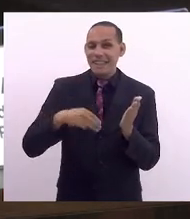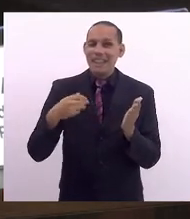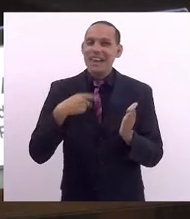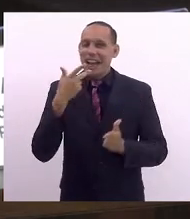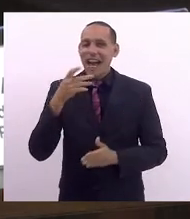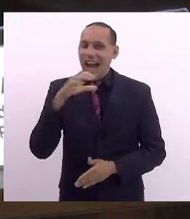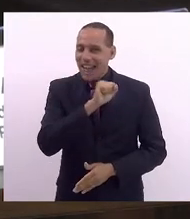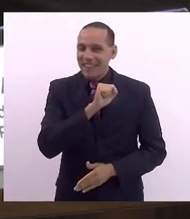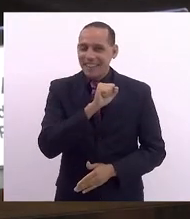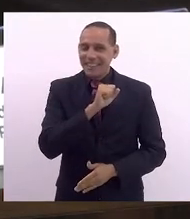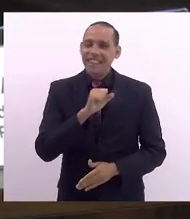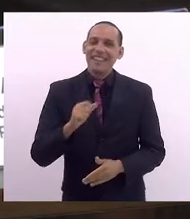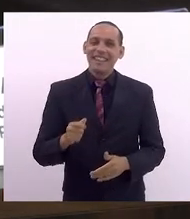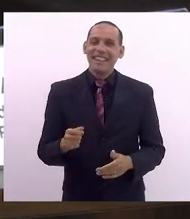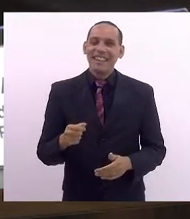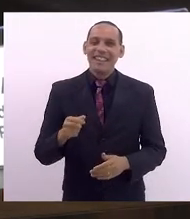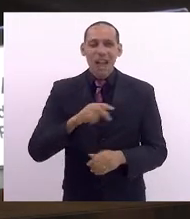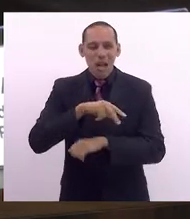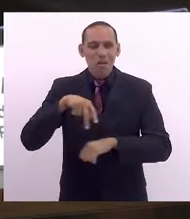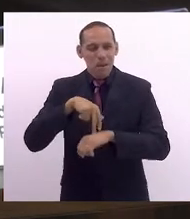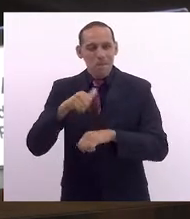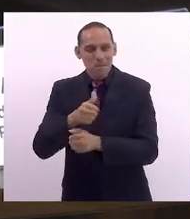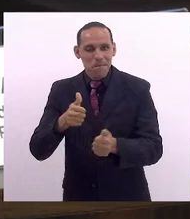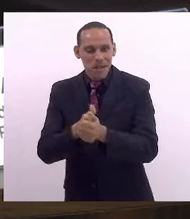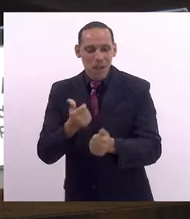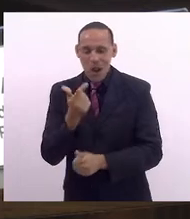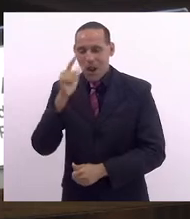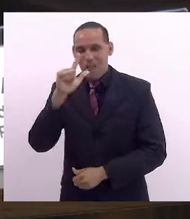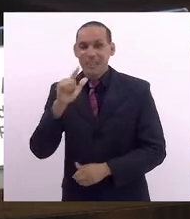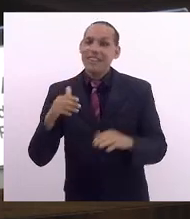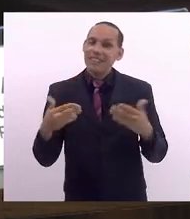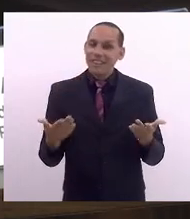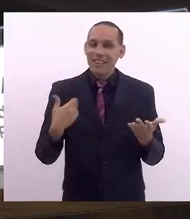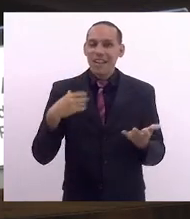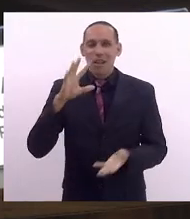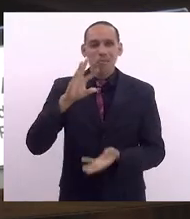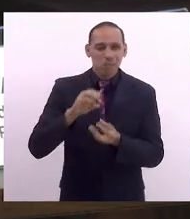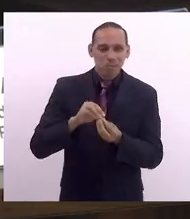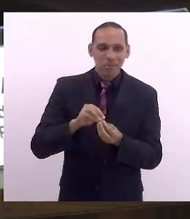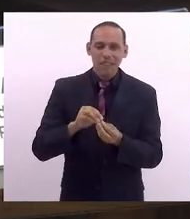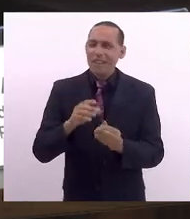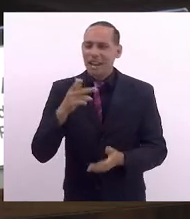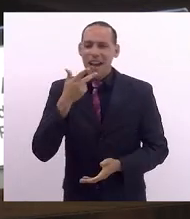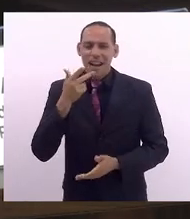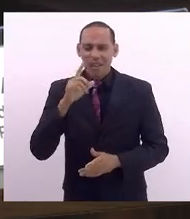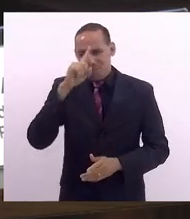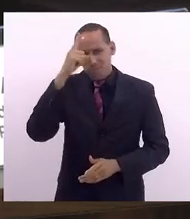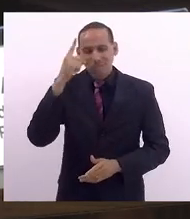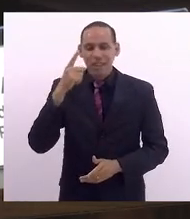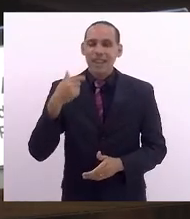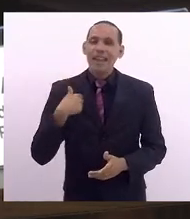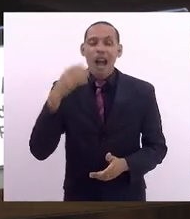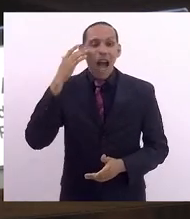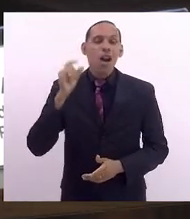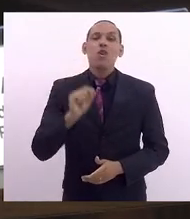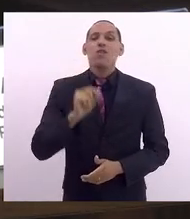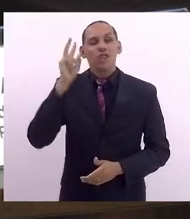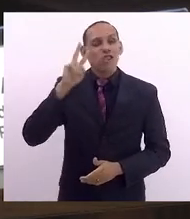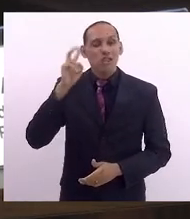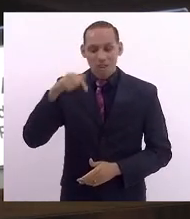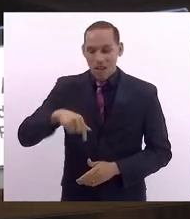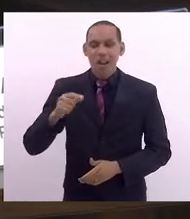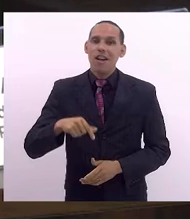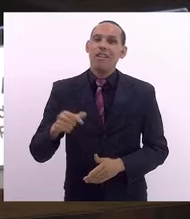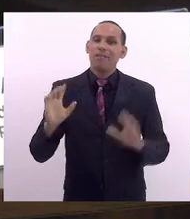falo rápido, e de fato o protagonismo aqui hoje é outro, né? Então eu vou tentar improvisar dizendo como eu acho histórico esse evento